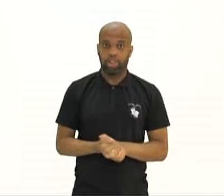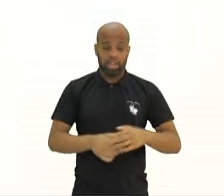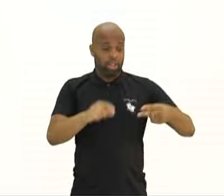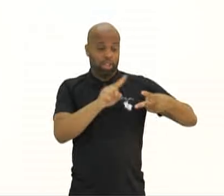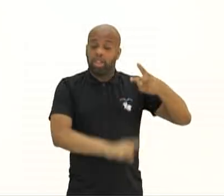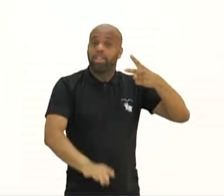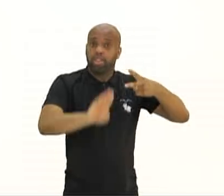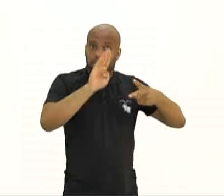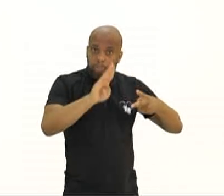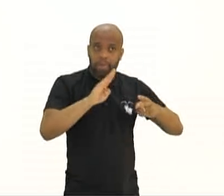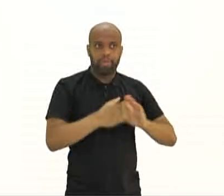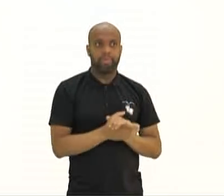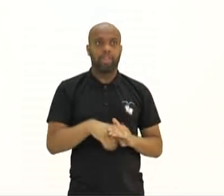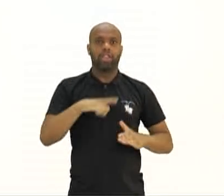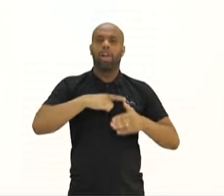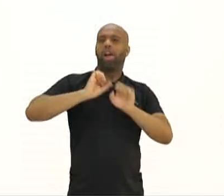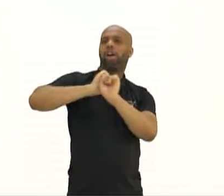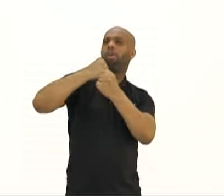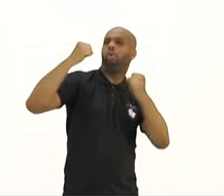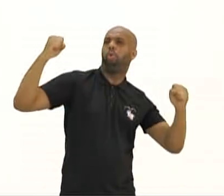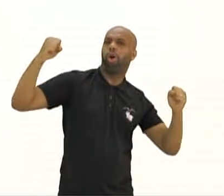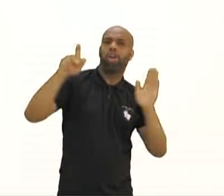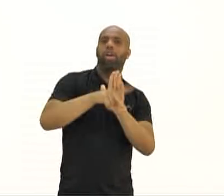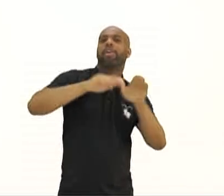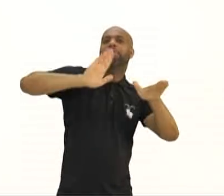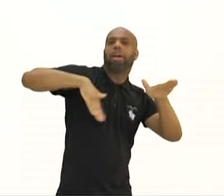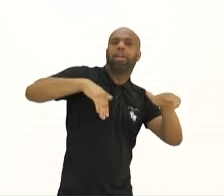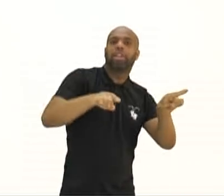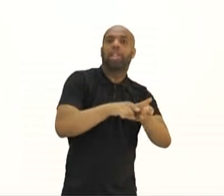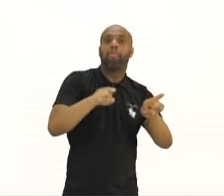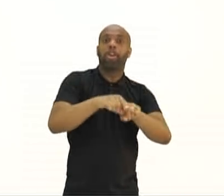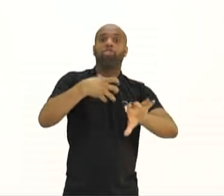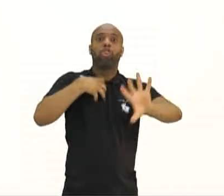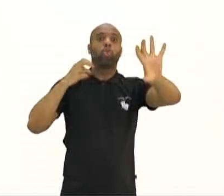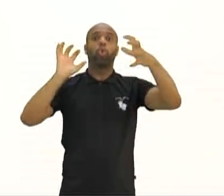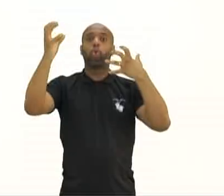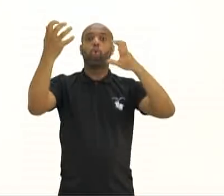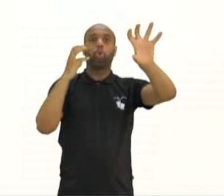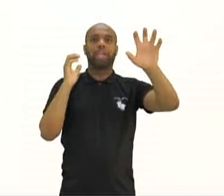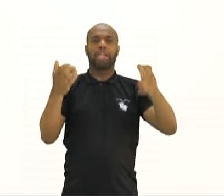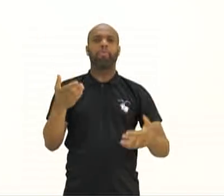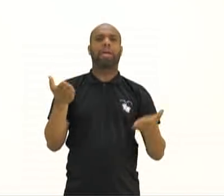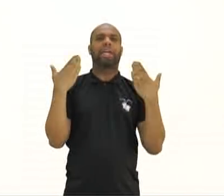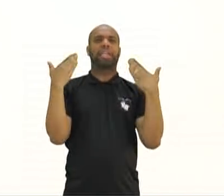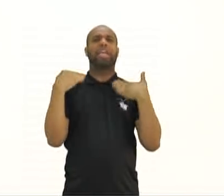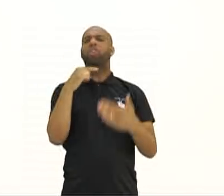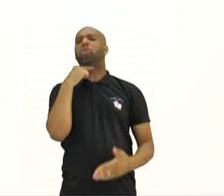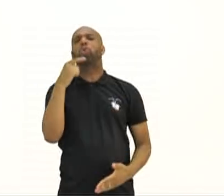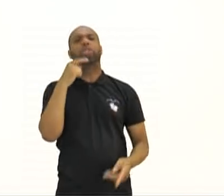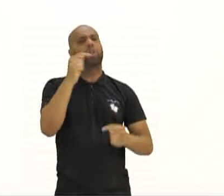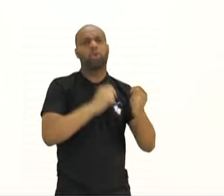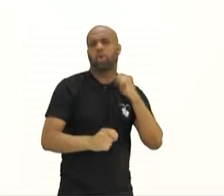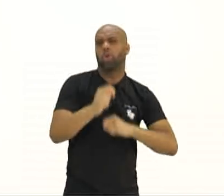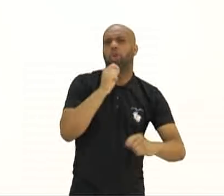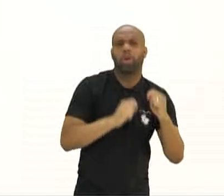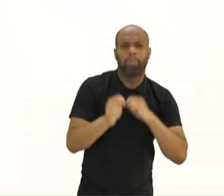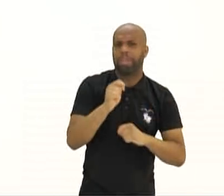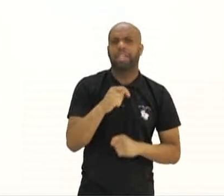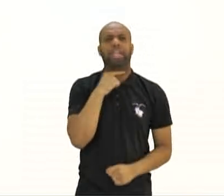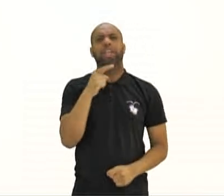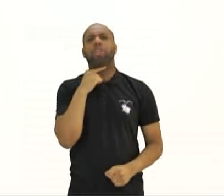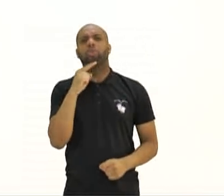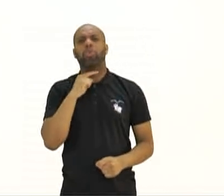Letra B. A extensão do litoral e o clima tropical impediam o desenvolvimento de atividades econômicas que permitissem a produção de